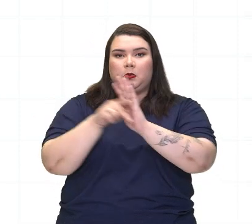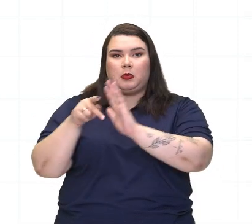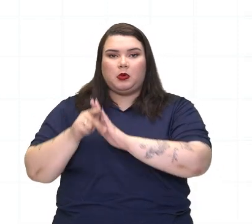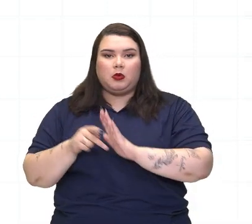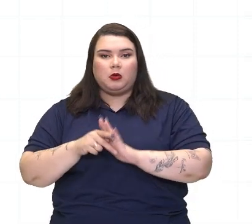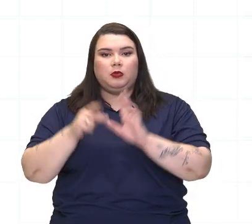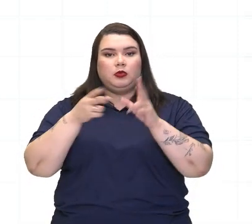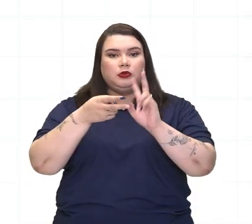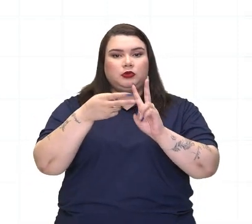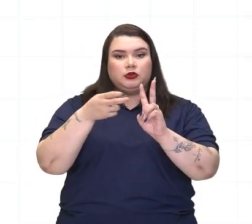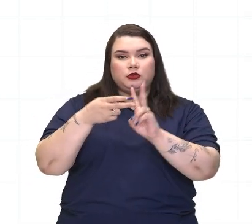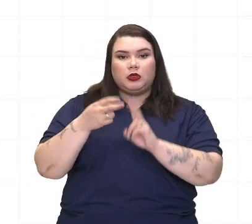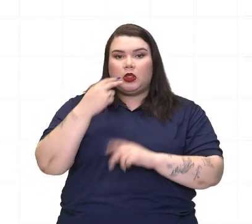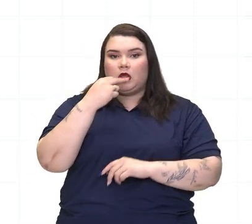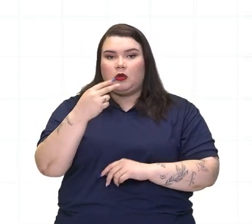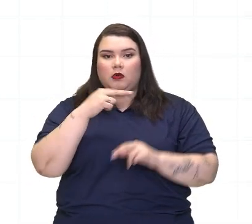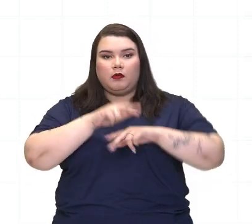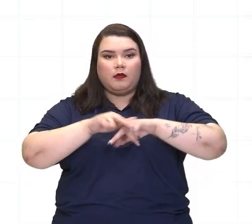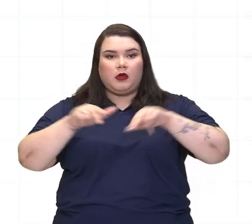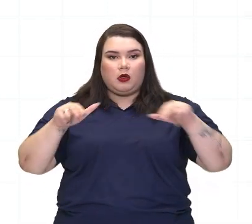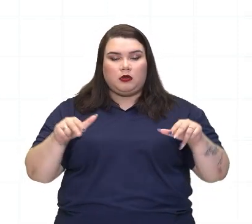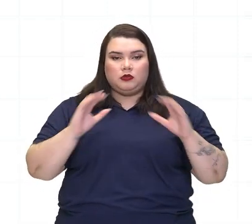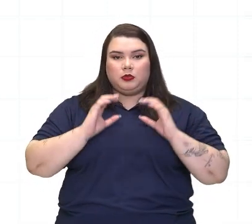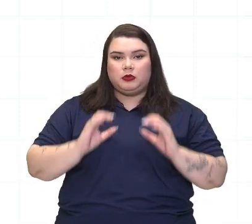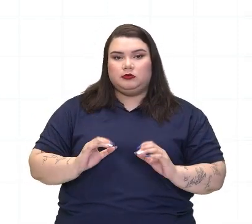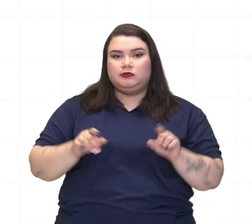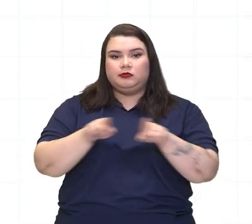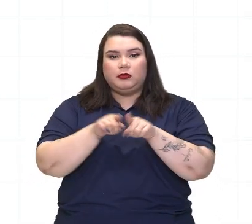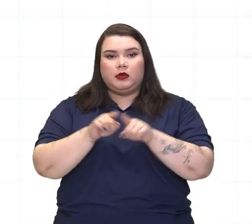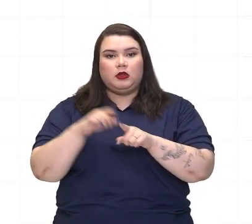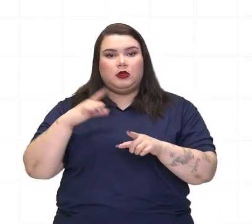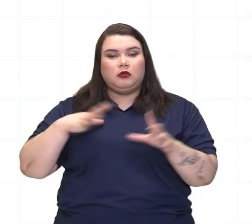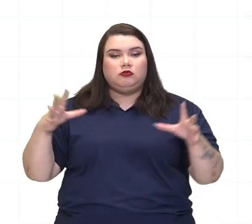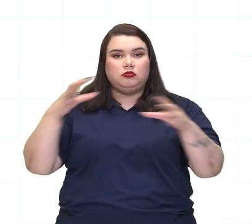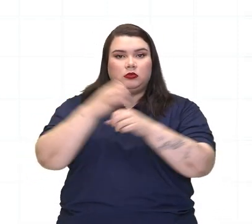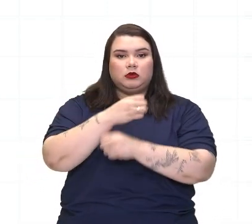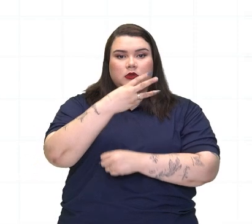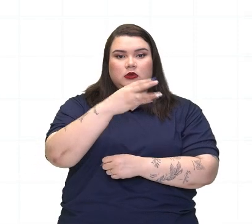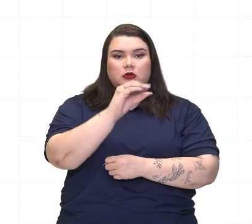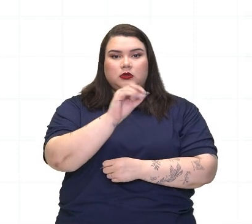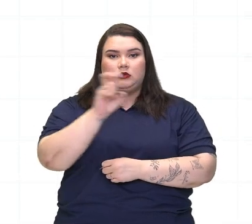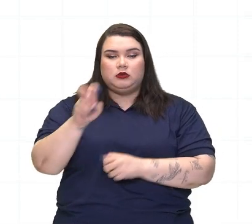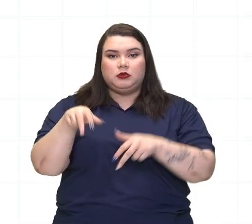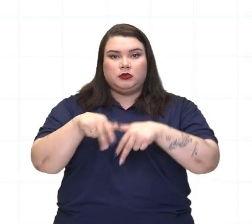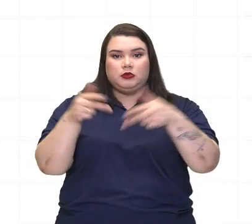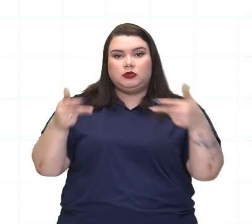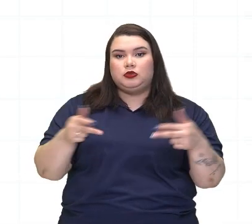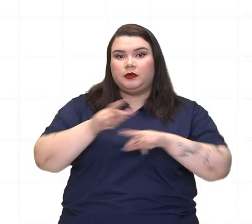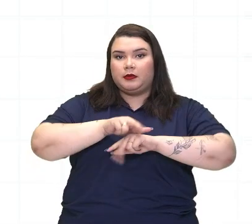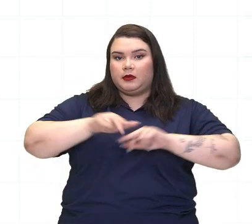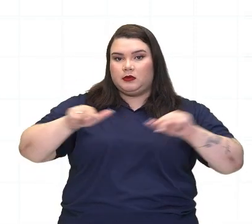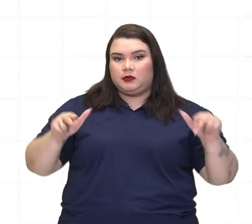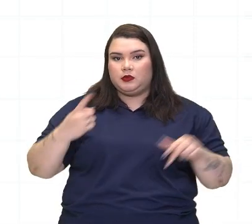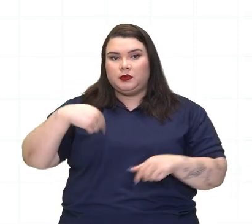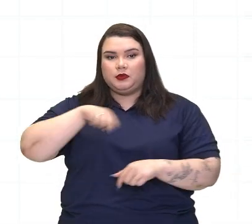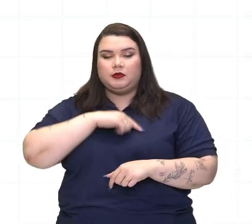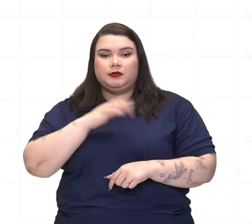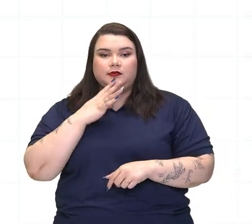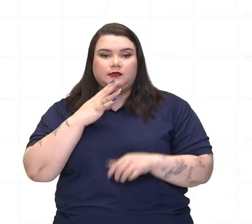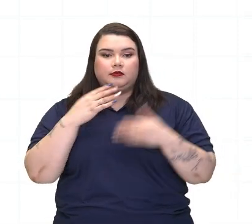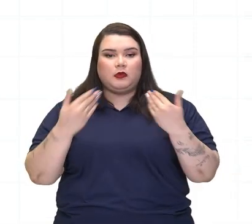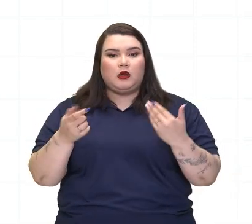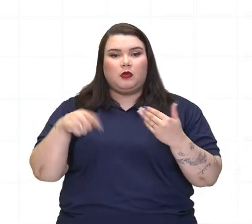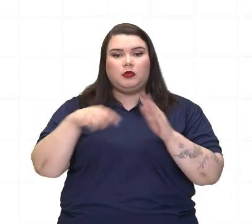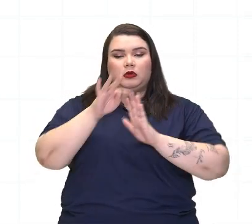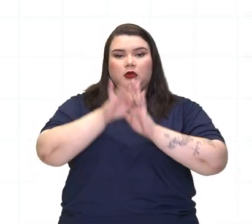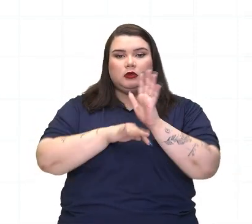Brasil existem 305 etnias diferentes das conhecidas, claro. Então percebam que é um texto mais pontual,